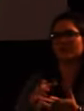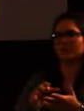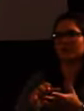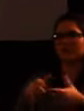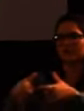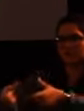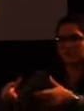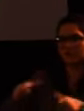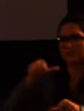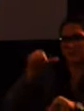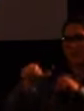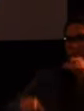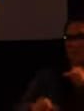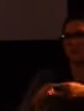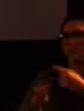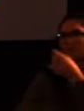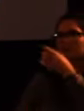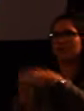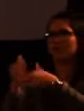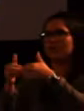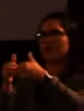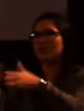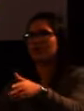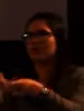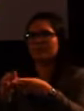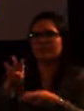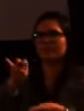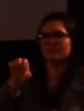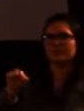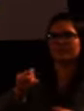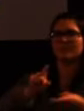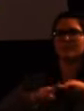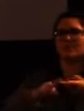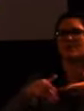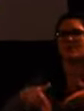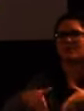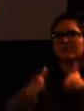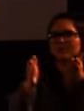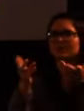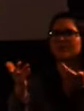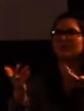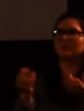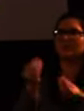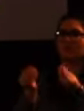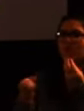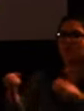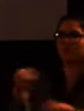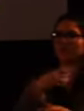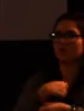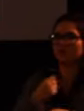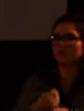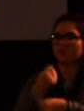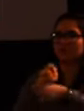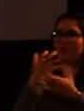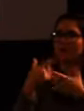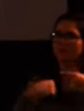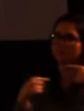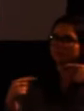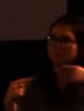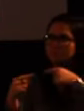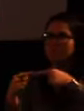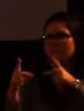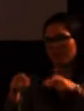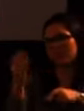tá certo? Abrir novos caminhos na cidade, definir novas rotas, e rotas essas que a gente quer que sejam conectadas,